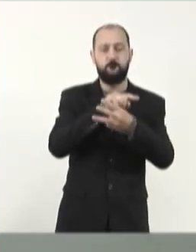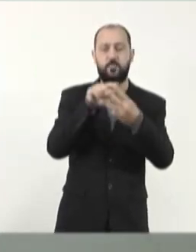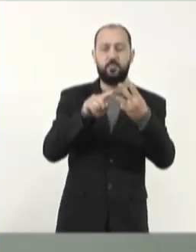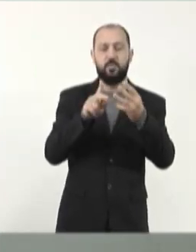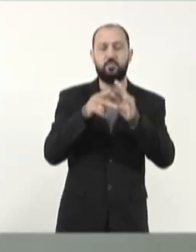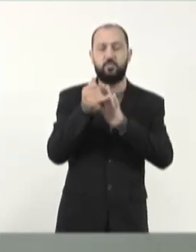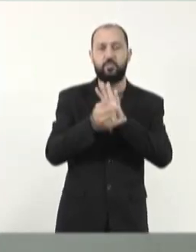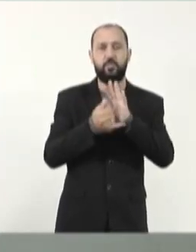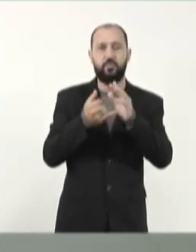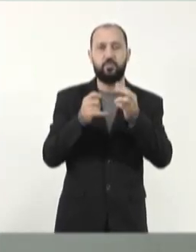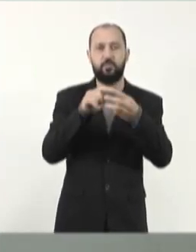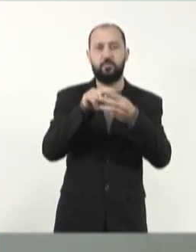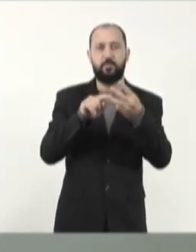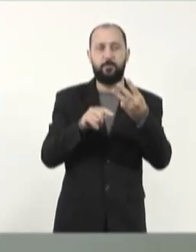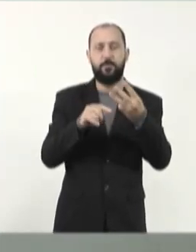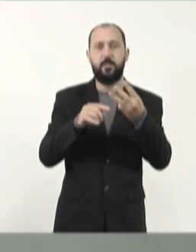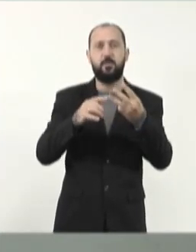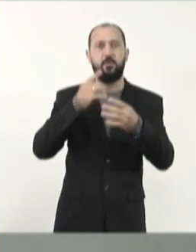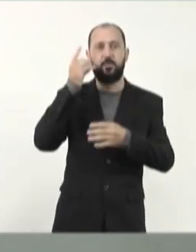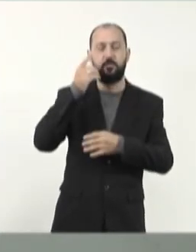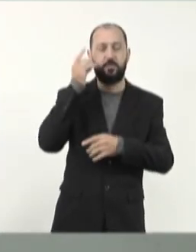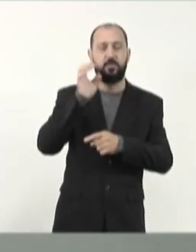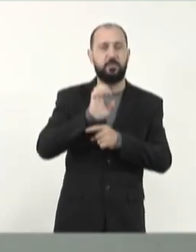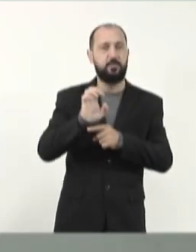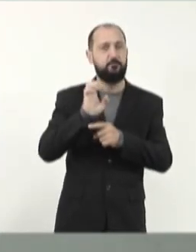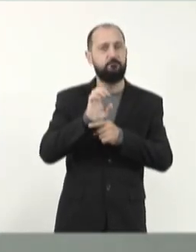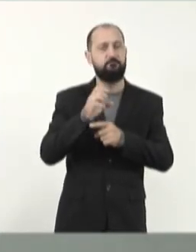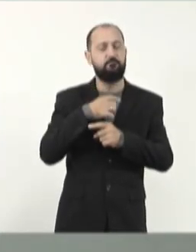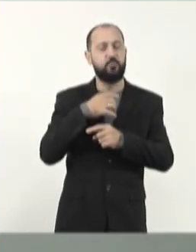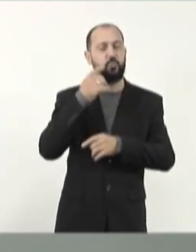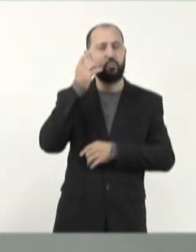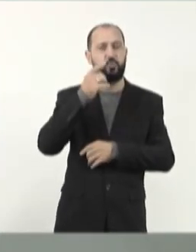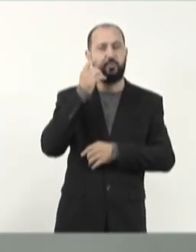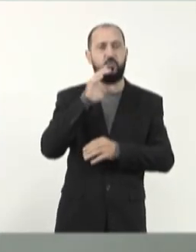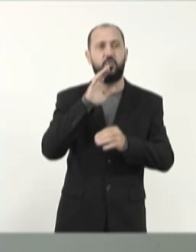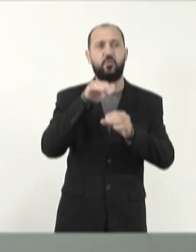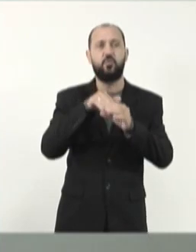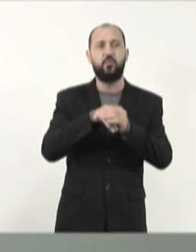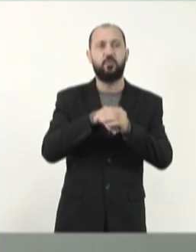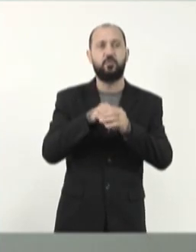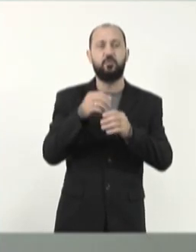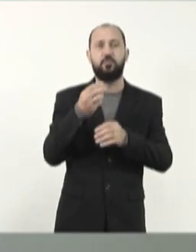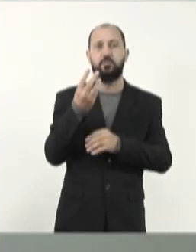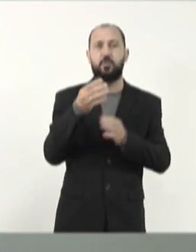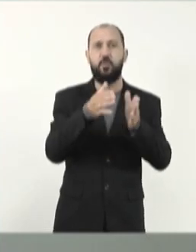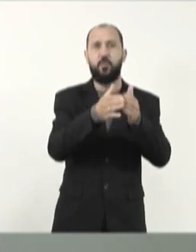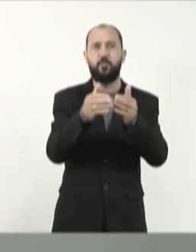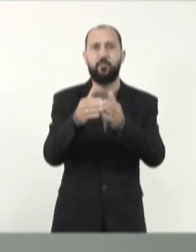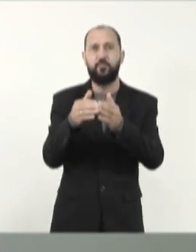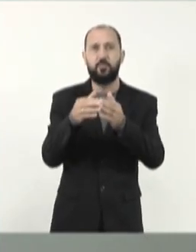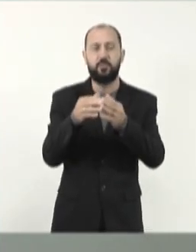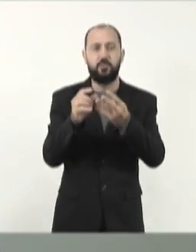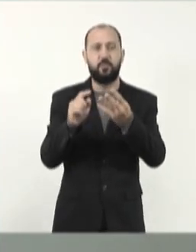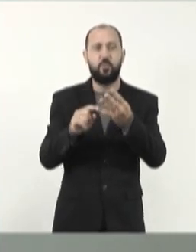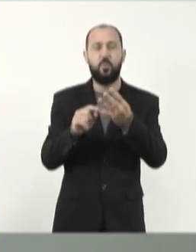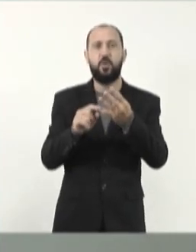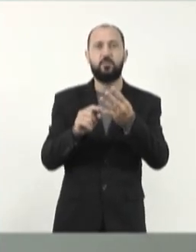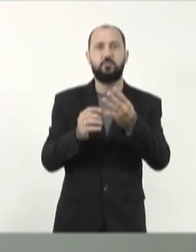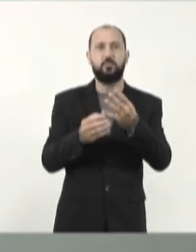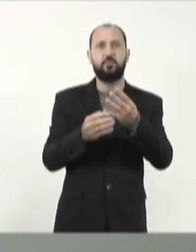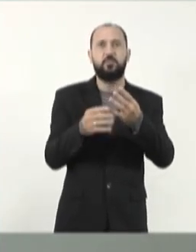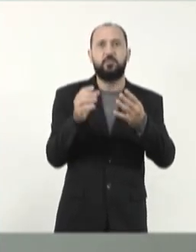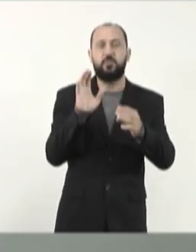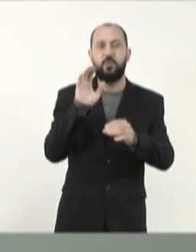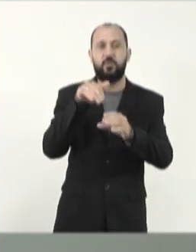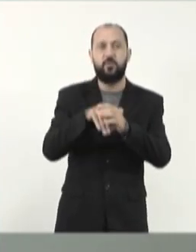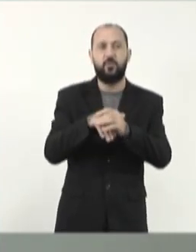foram votados pelos deputados estaduais aqui na Lemes, os parlamentares votaram 3 requerimentos, né? Aqui estão 4, mas bem no finalzinho da